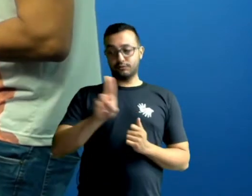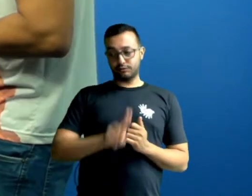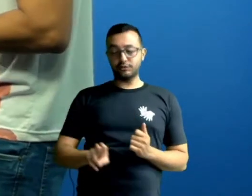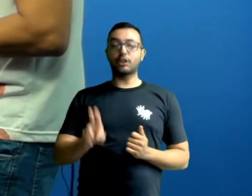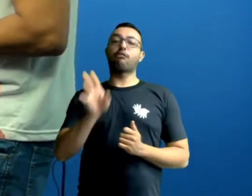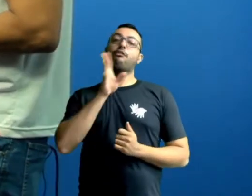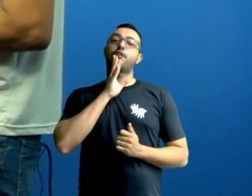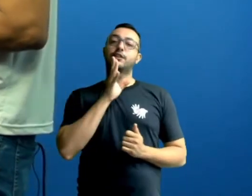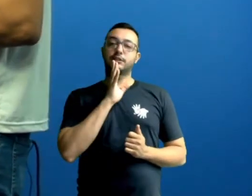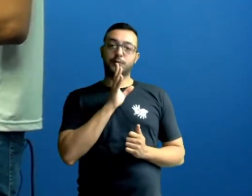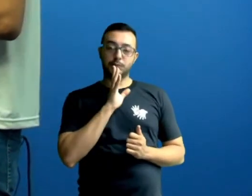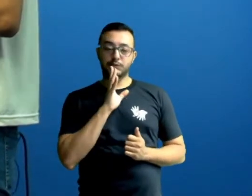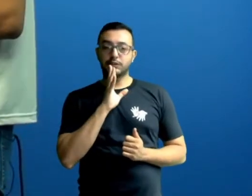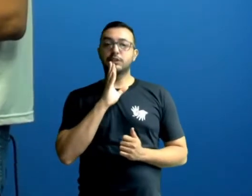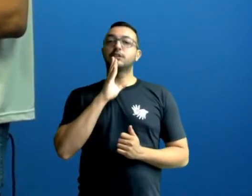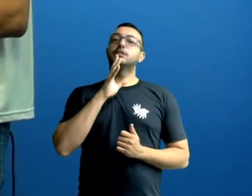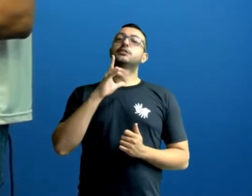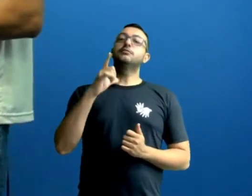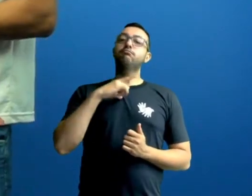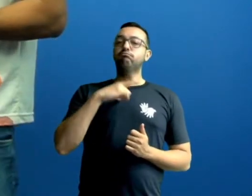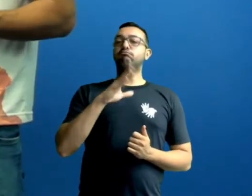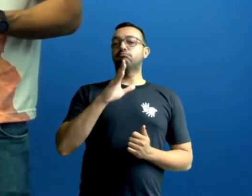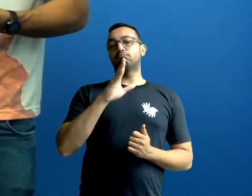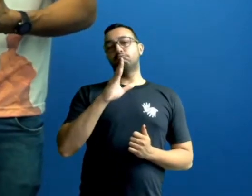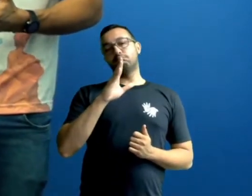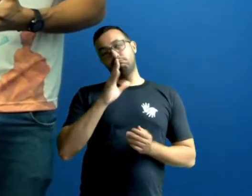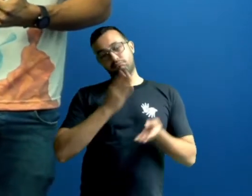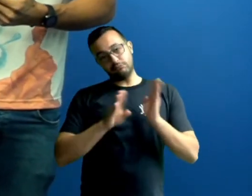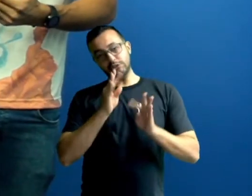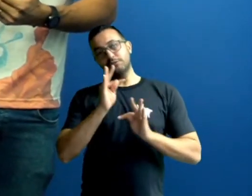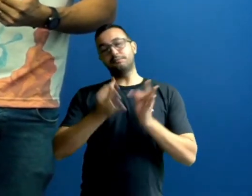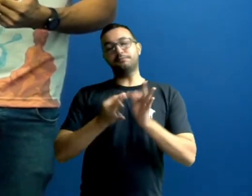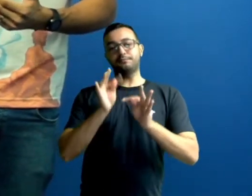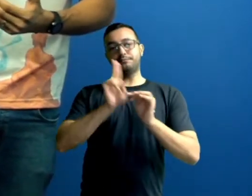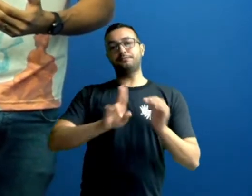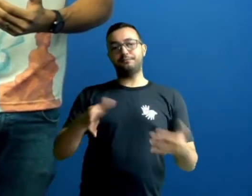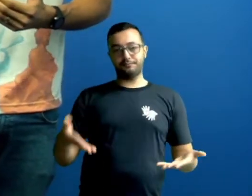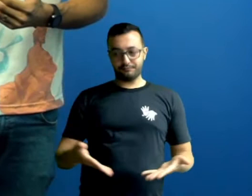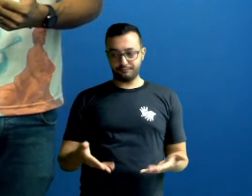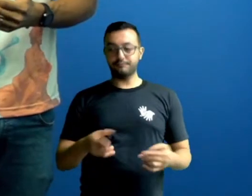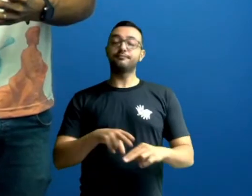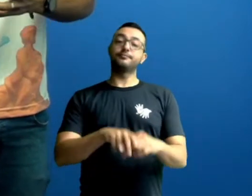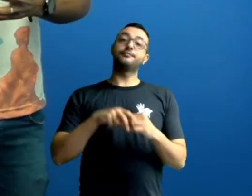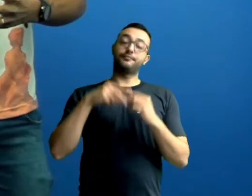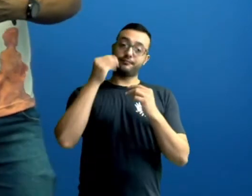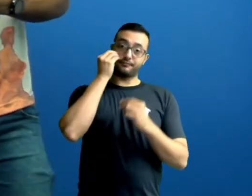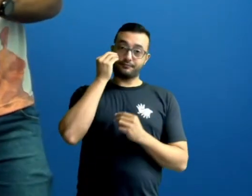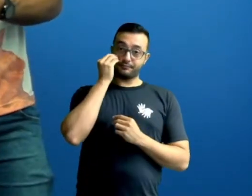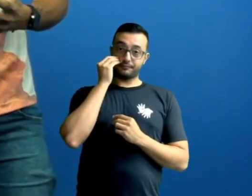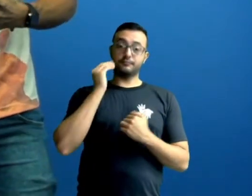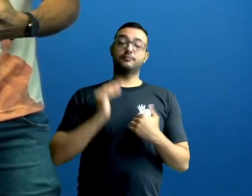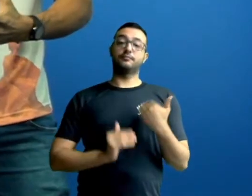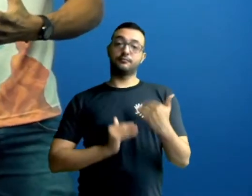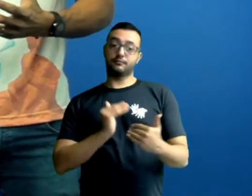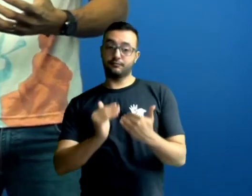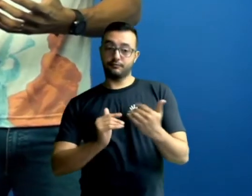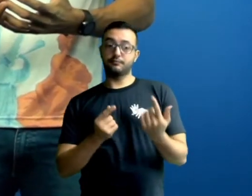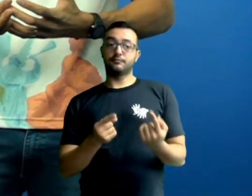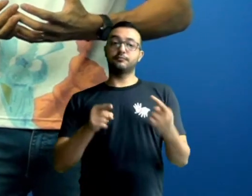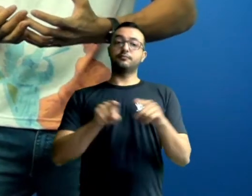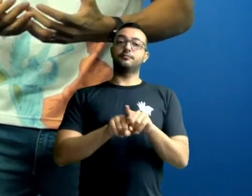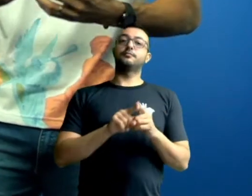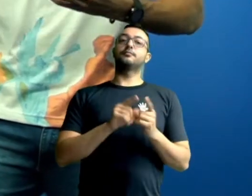de conhecimentos, né, que a biotecnologia utiliza-se nos dias atuais. Portanto, observem que esses processos associados